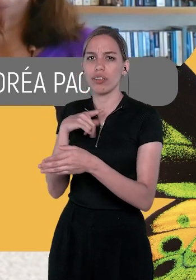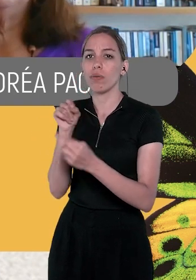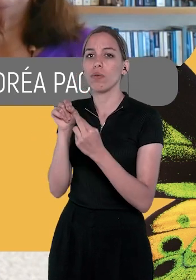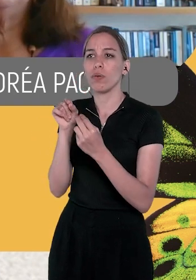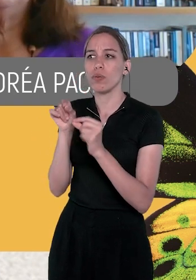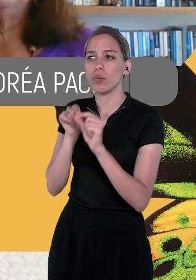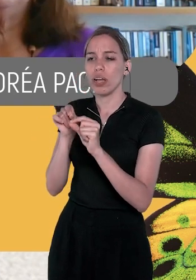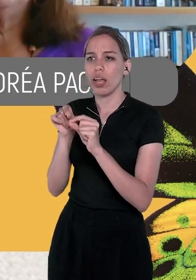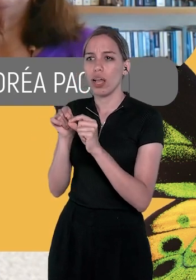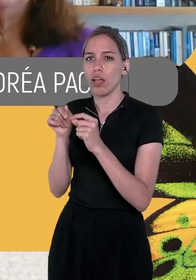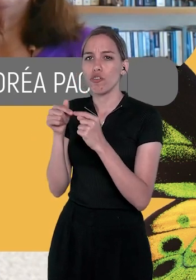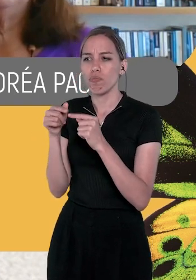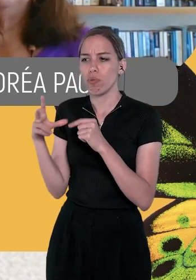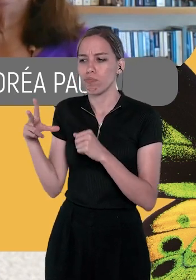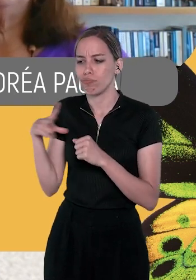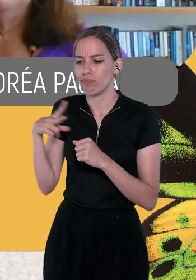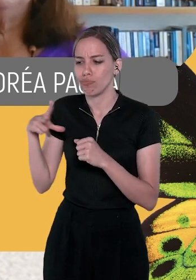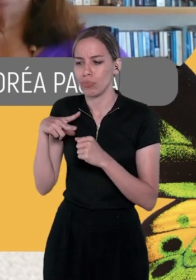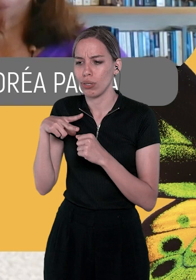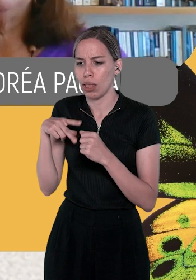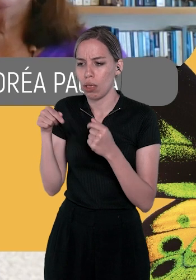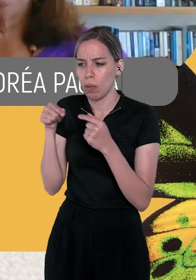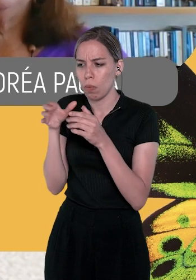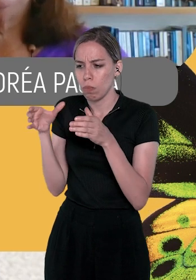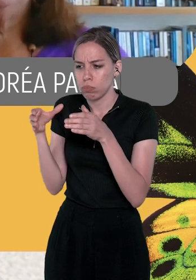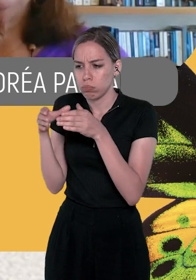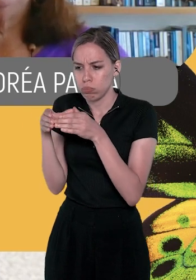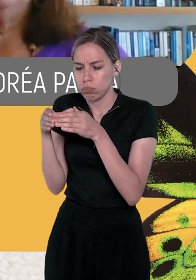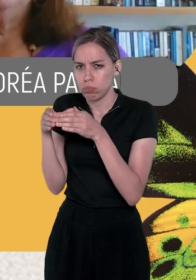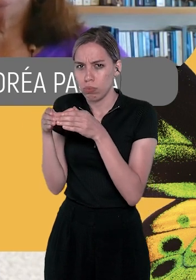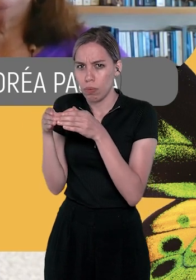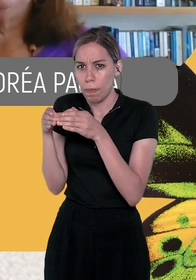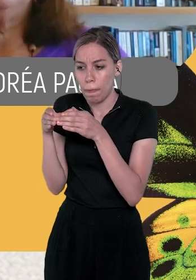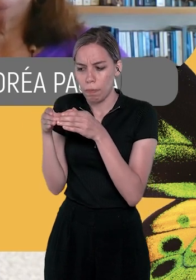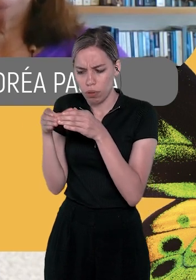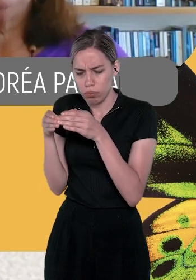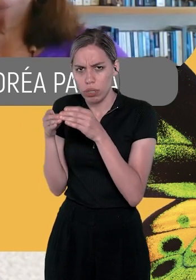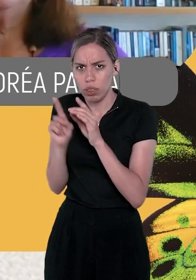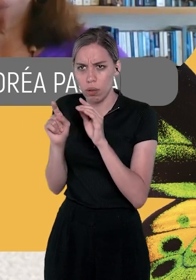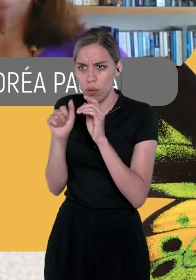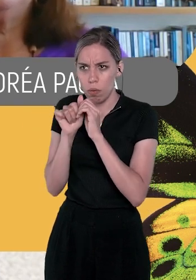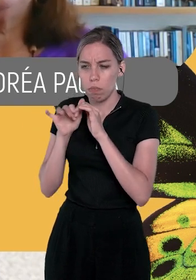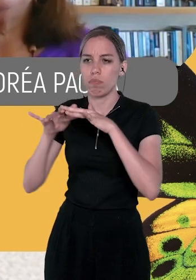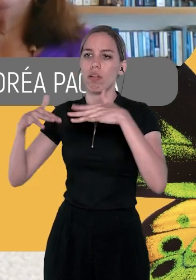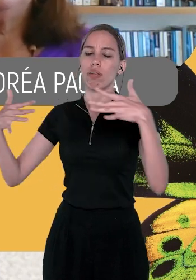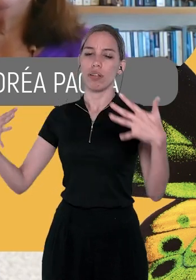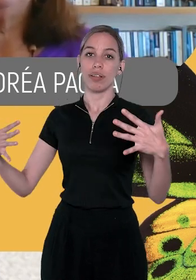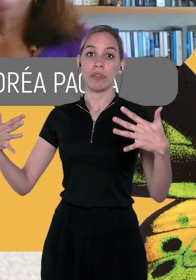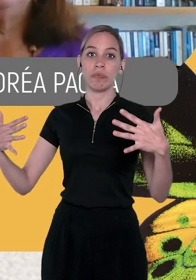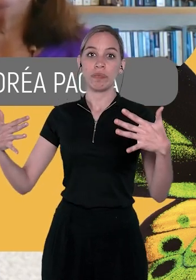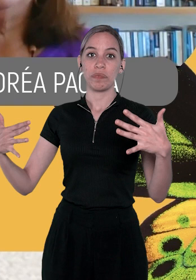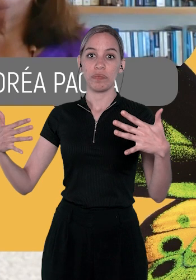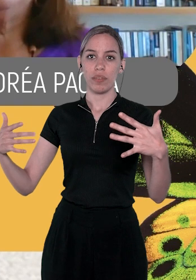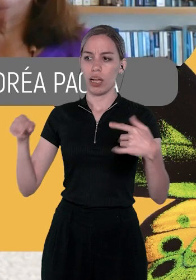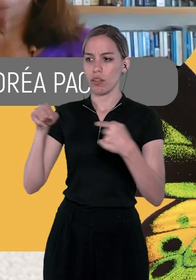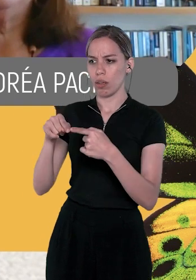noção de privacidade muito mais ampla, muito mais que não é nossa, não é da nossa geração. Então